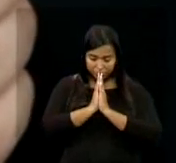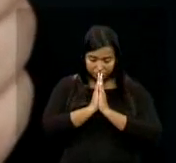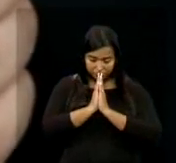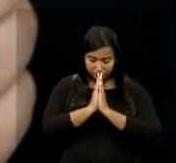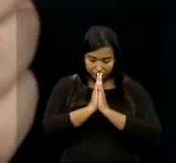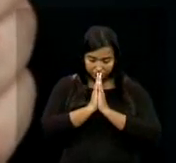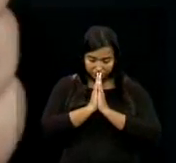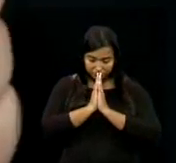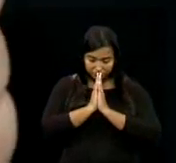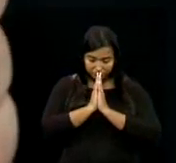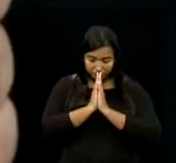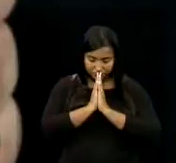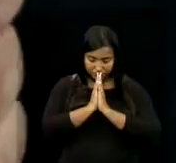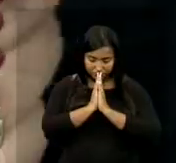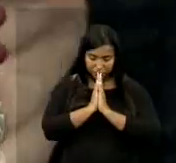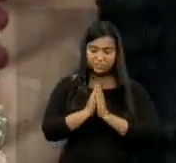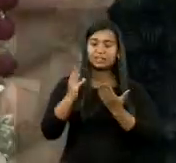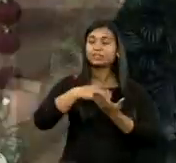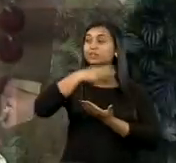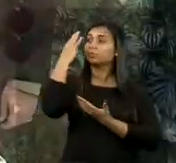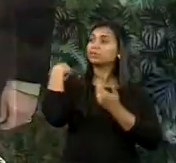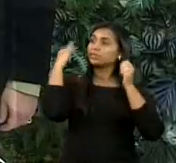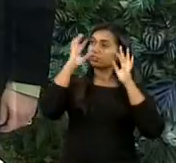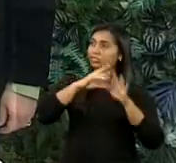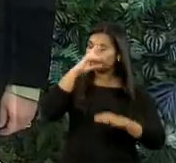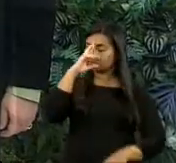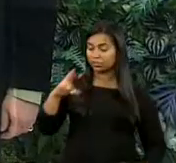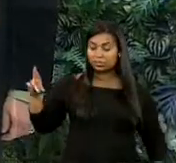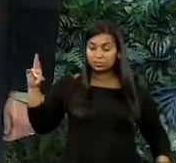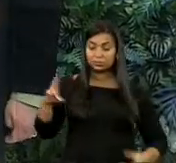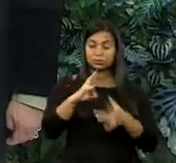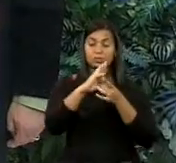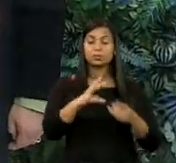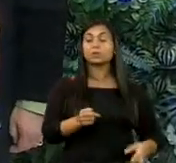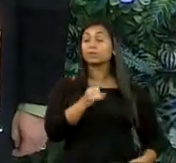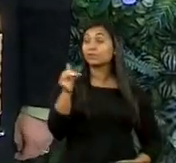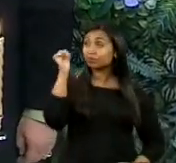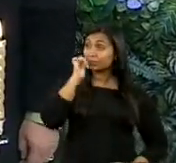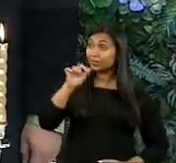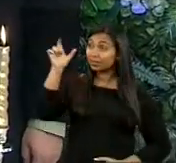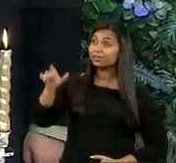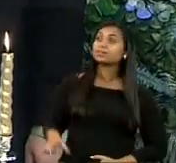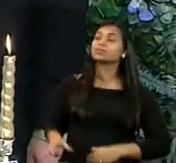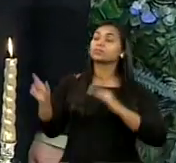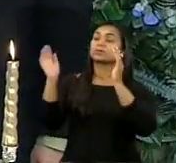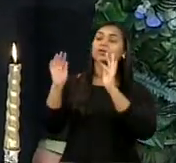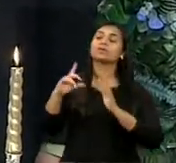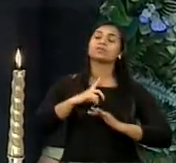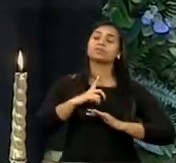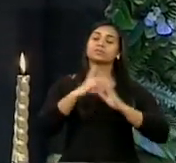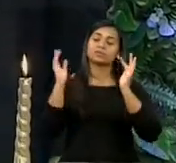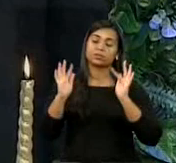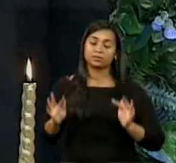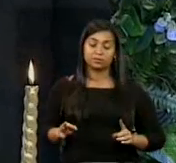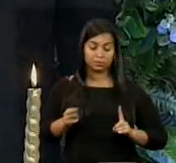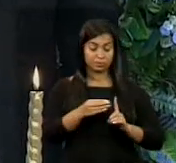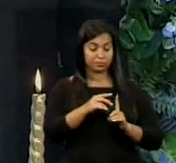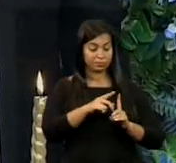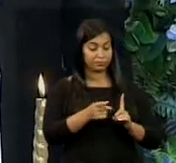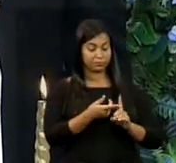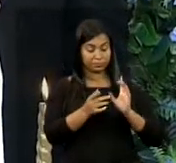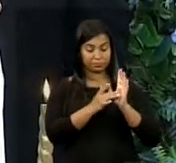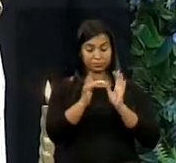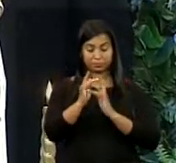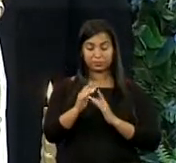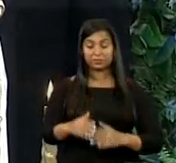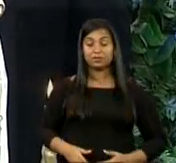e na hora de nossa morte. Amém. Ave Maria, cheia de graça, o Senhor é convosco. Bendita sois vós entre as mulheres e